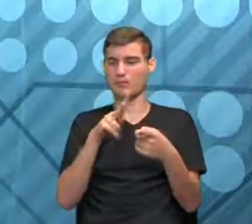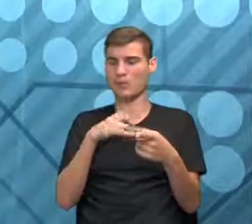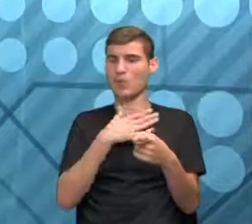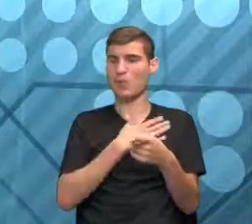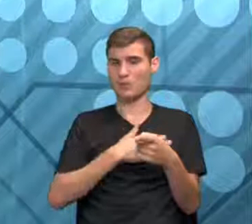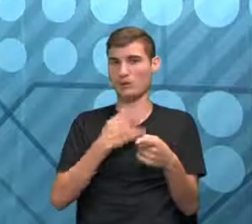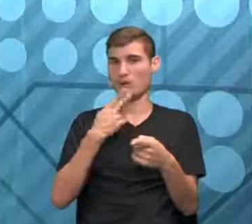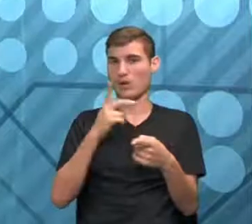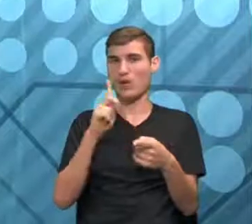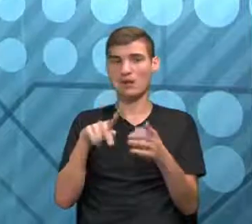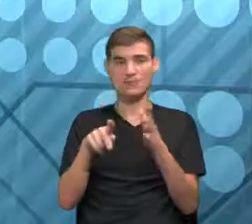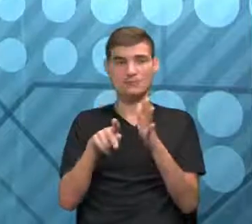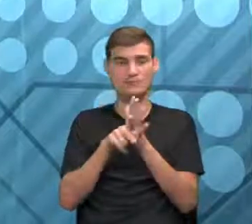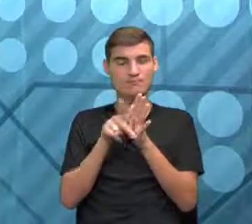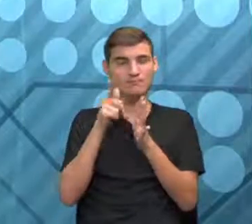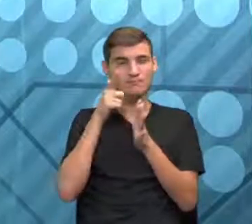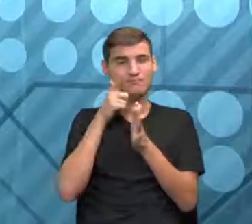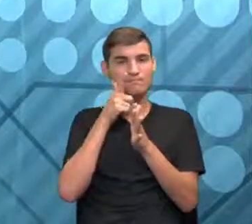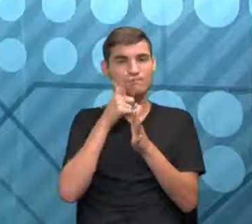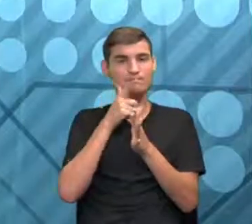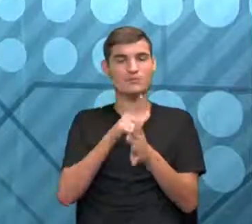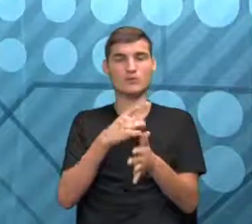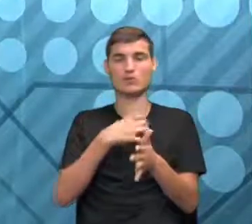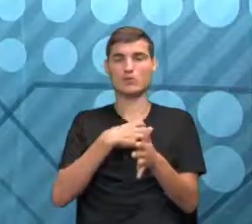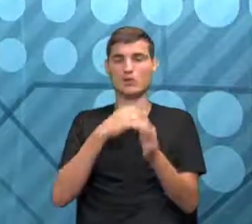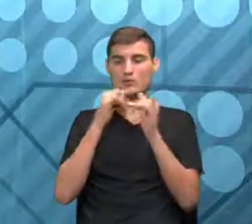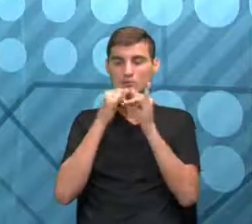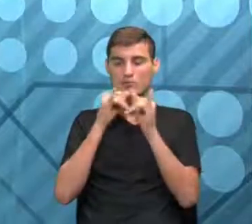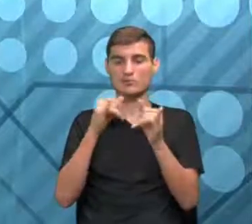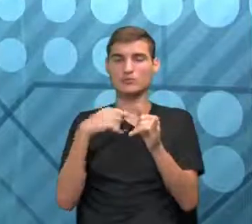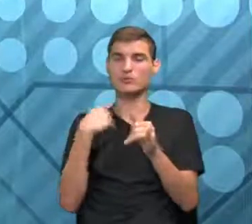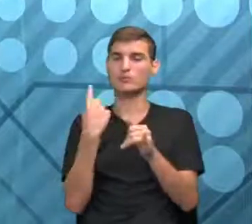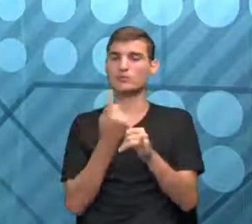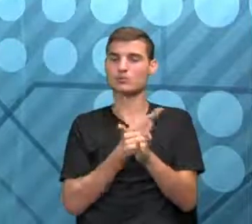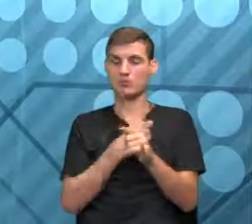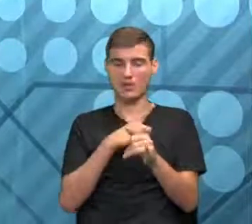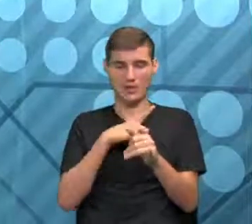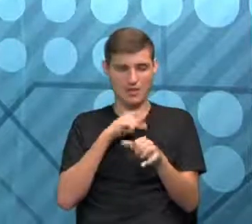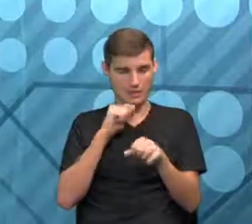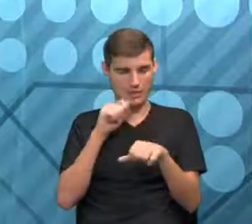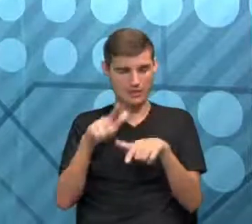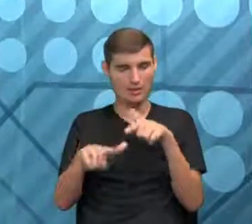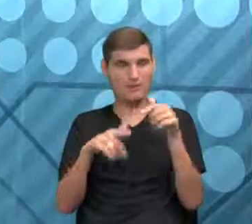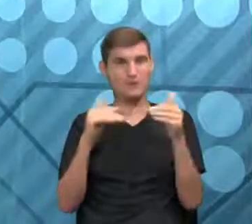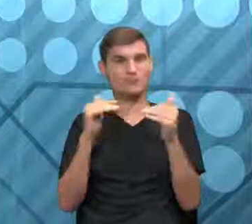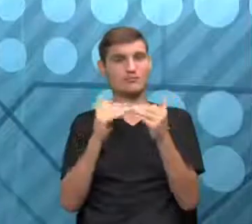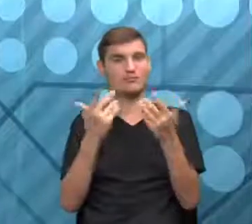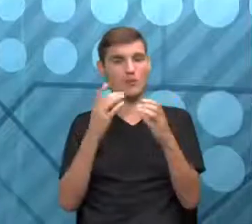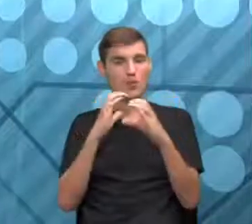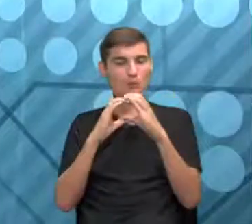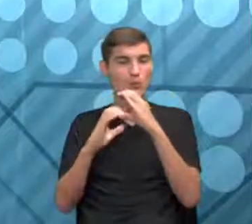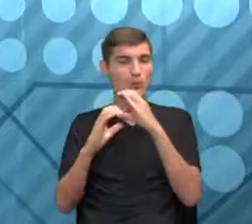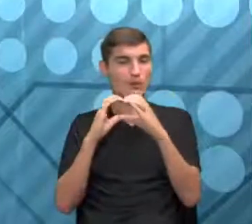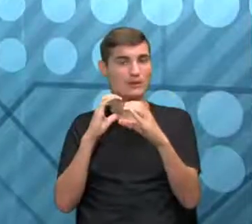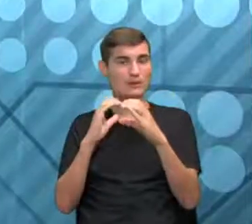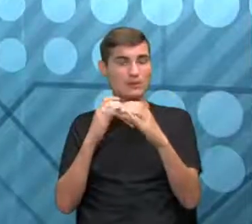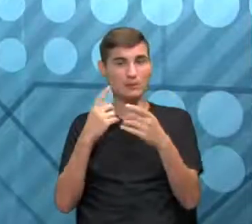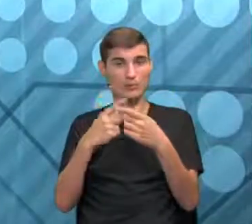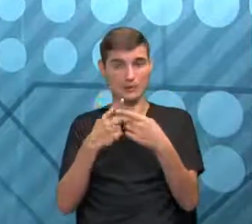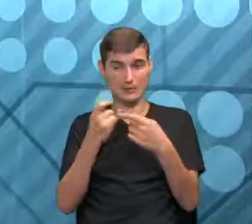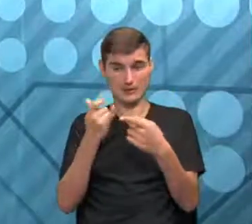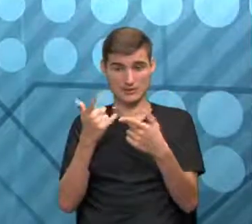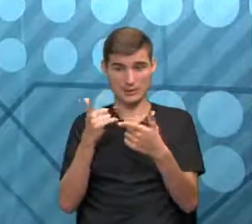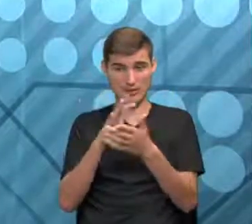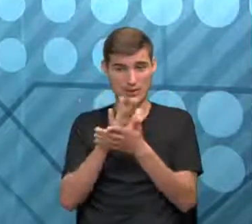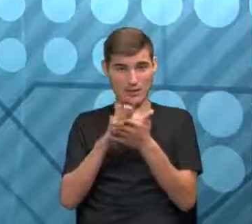que graças ao canal, graças a esse meio de transmissão, é que a gente tem muito trabalho nos princípios de telecomunicação. Porque se não fosse o